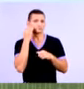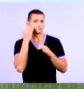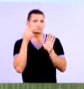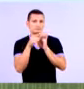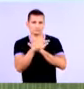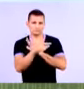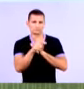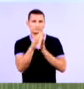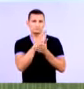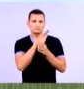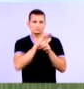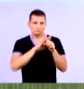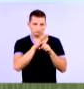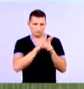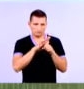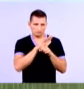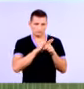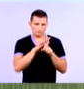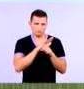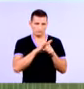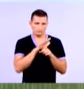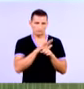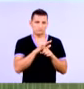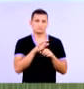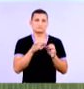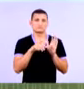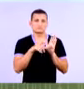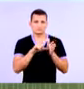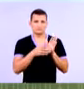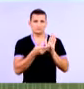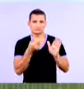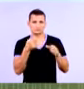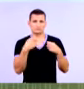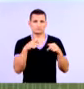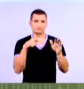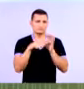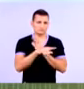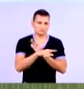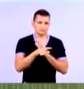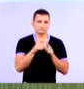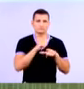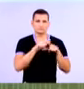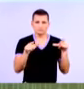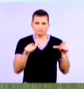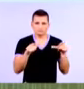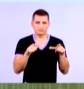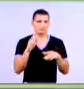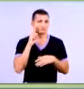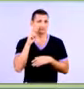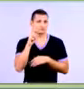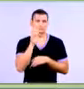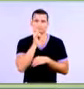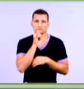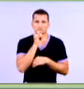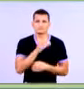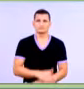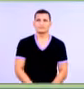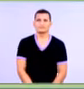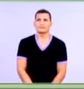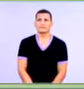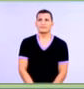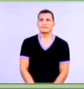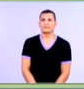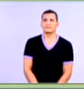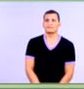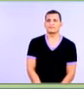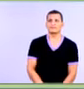de inserir e antes de remover eu tenho que me preocupar se ela não está vazia. Então, vamos ver o exemplo. Então,